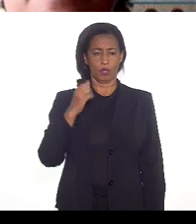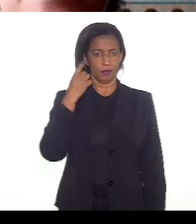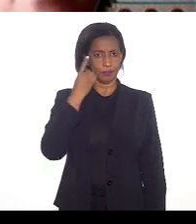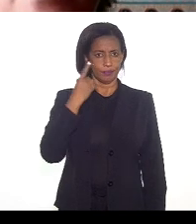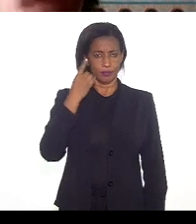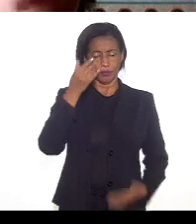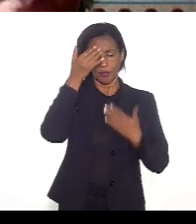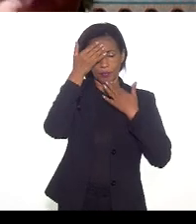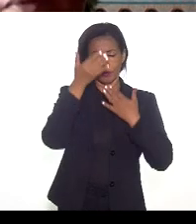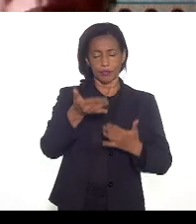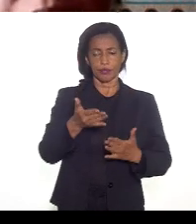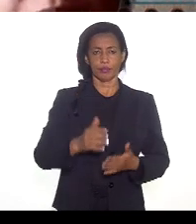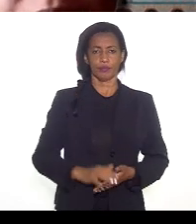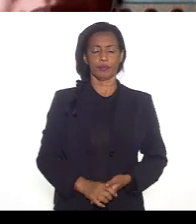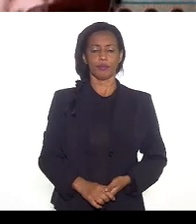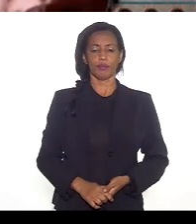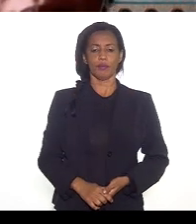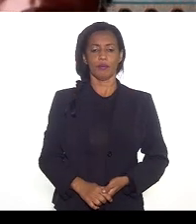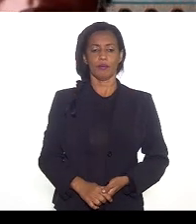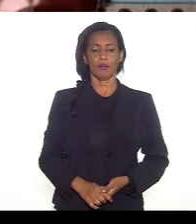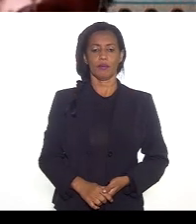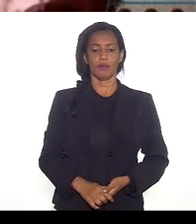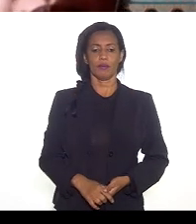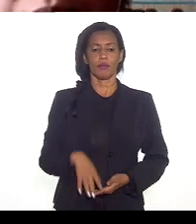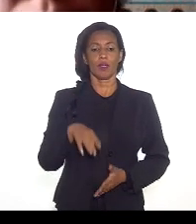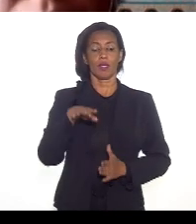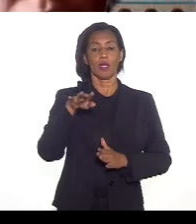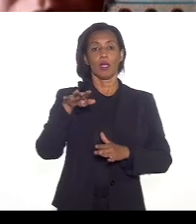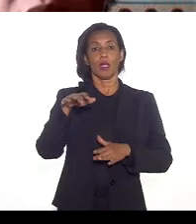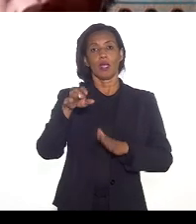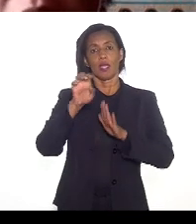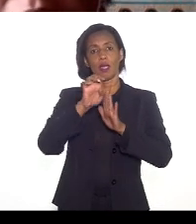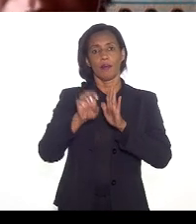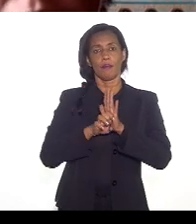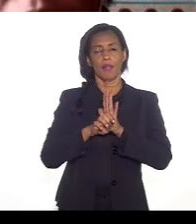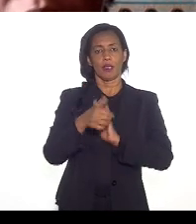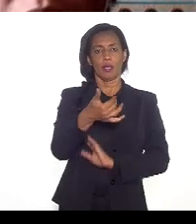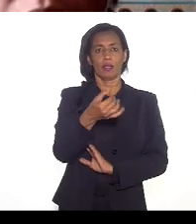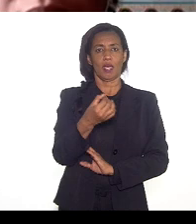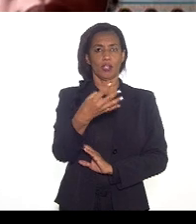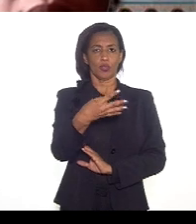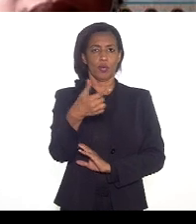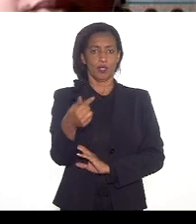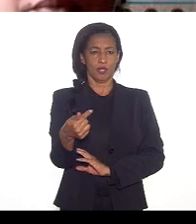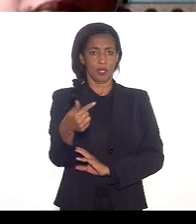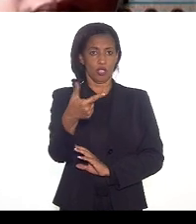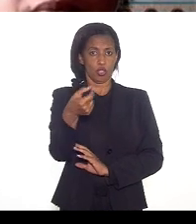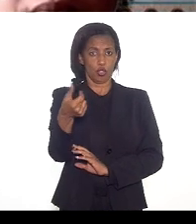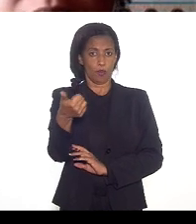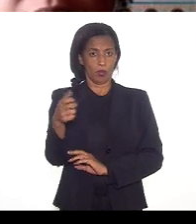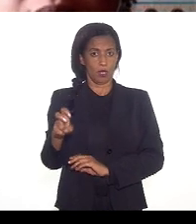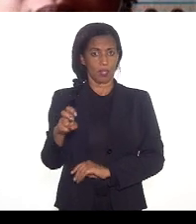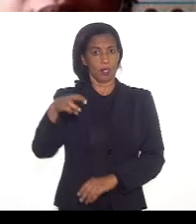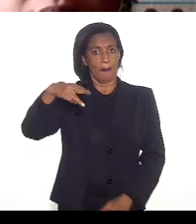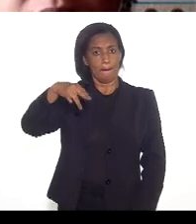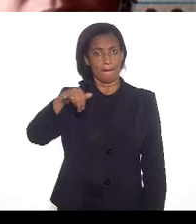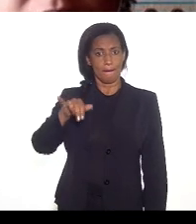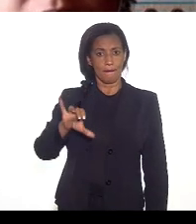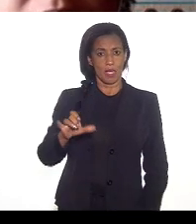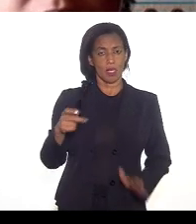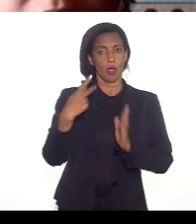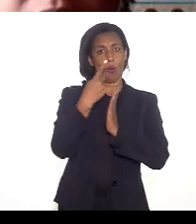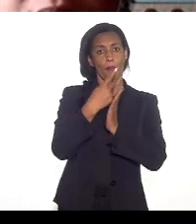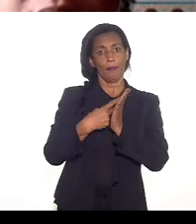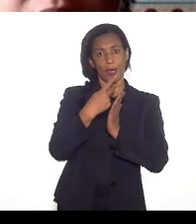Obrigada, presidente. Concedido. 6 da pauta, emendas de plenário ao projeto de lei 1047-2015, autoria do deputado Carlos Mink. O